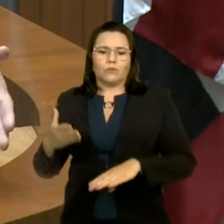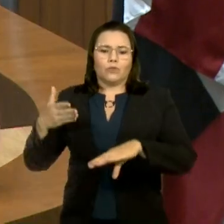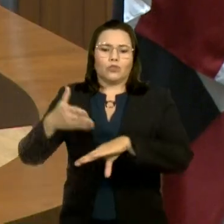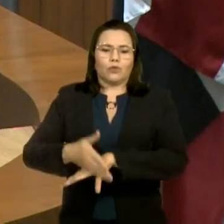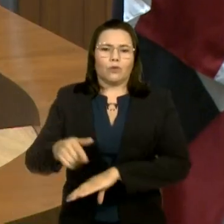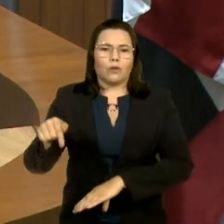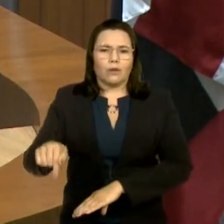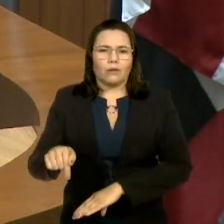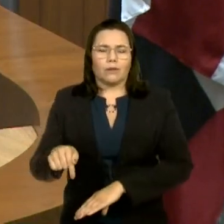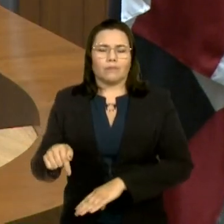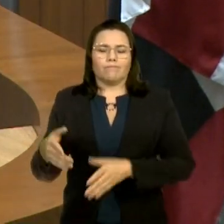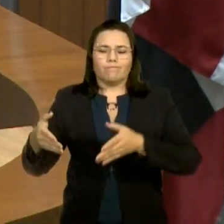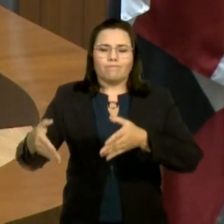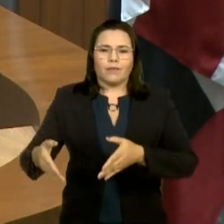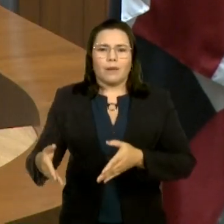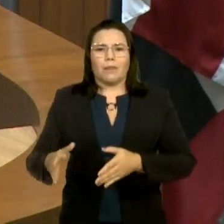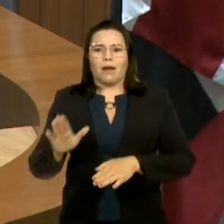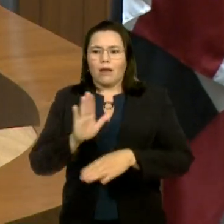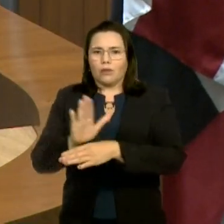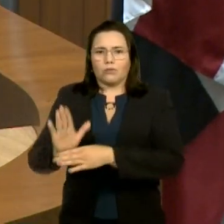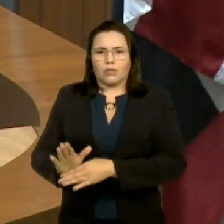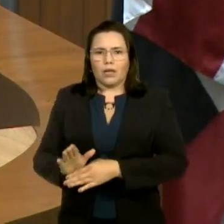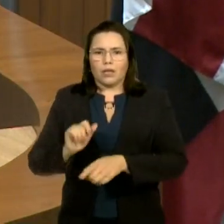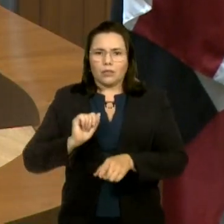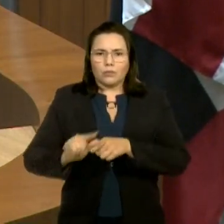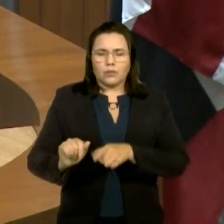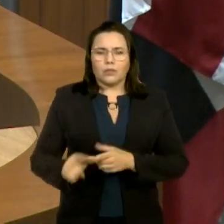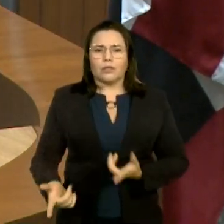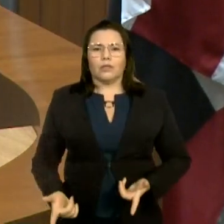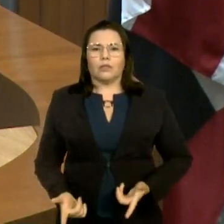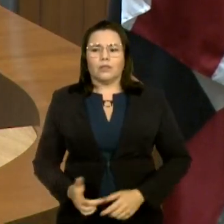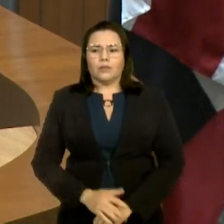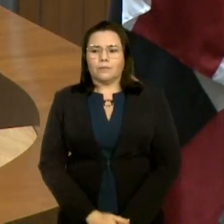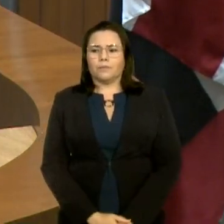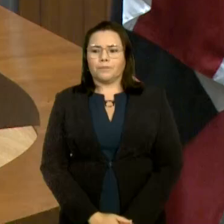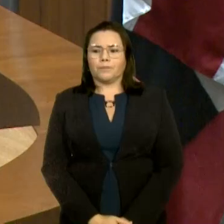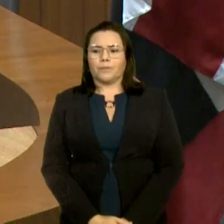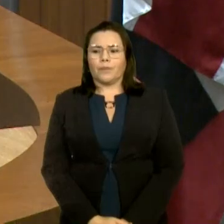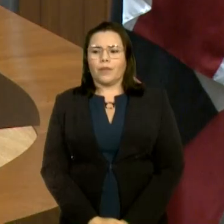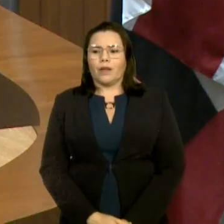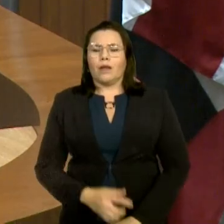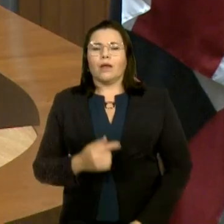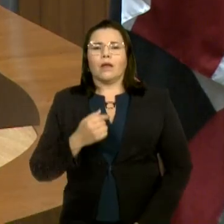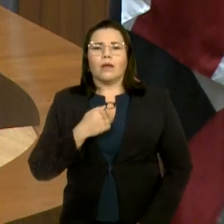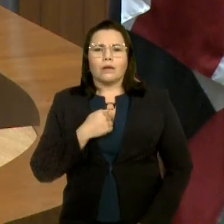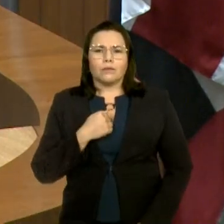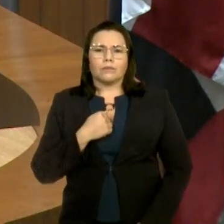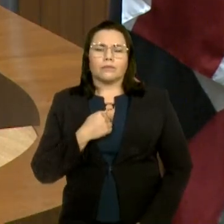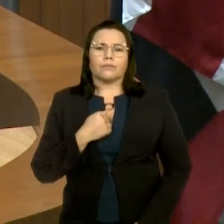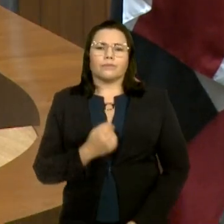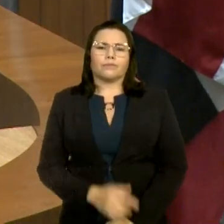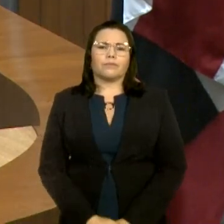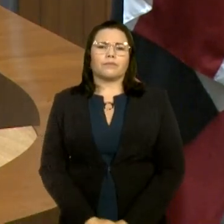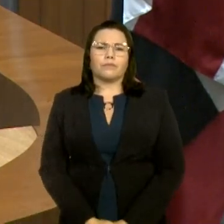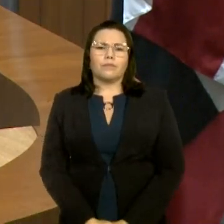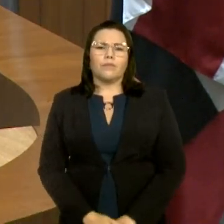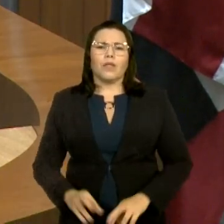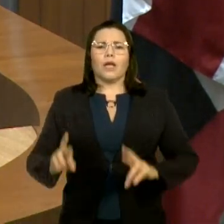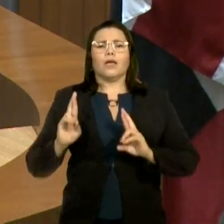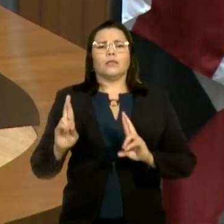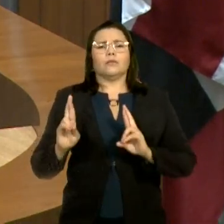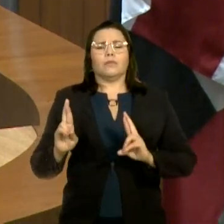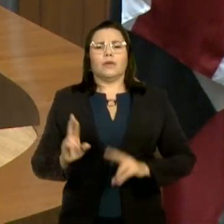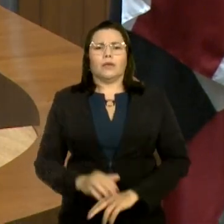que continue Agora após a eleição até para que até para não ficar caracterizado aquilo que nós suspeitamos que eram obras